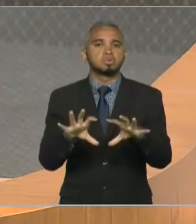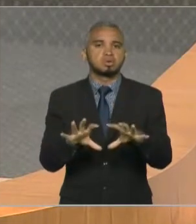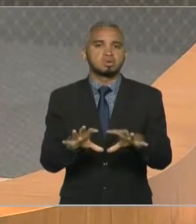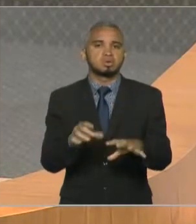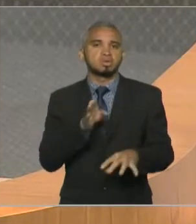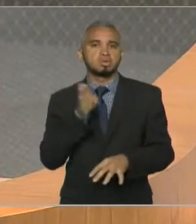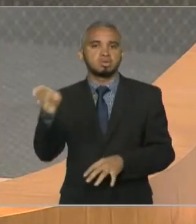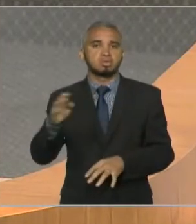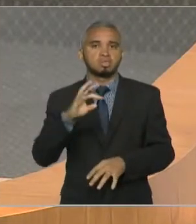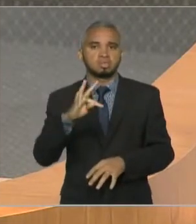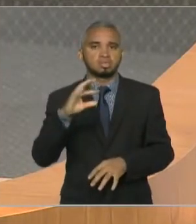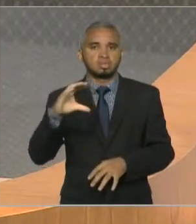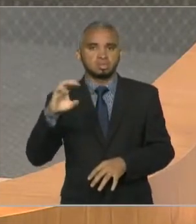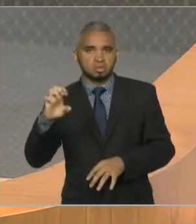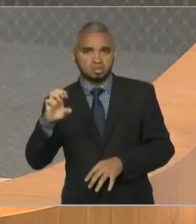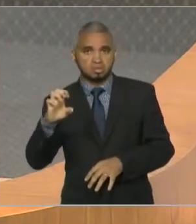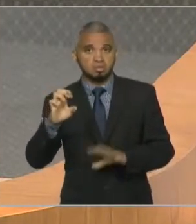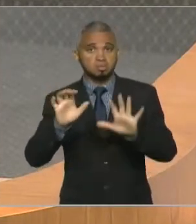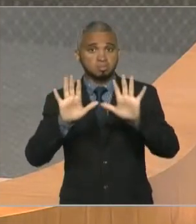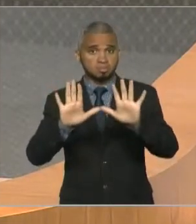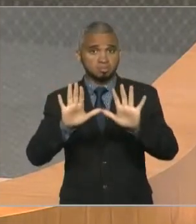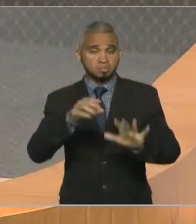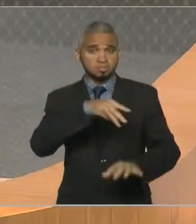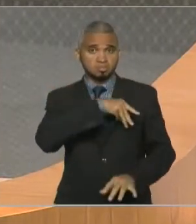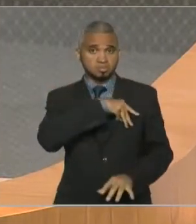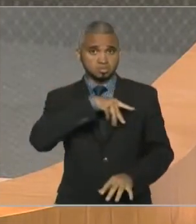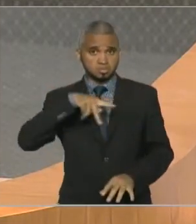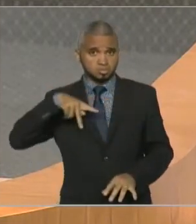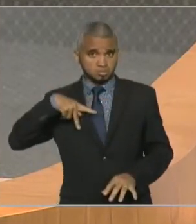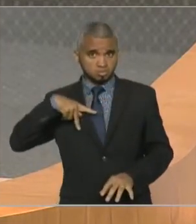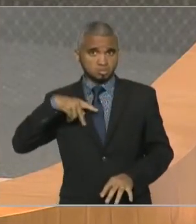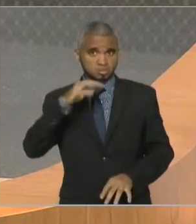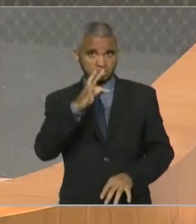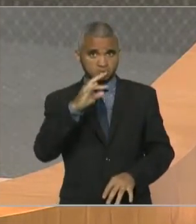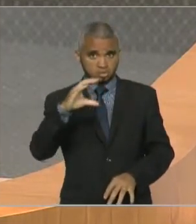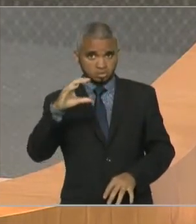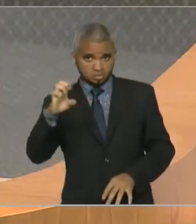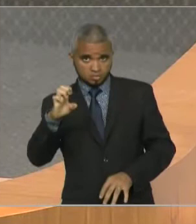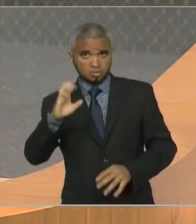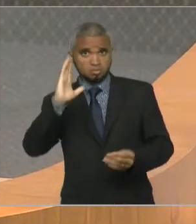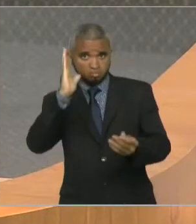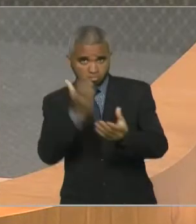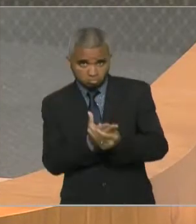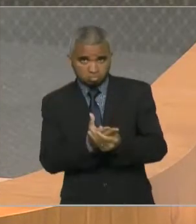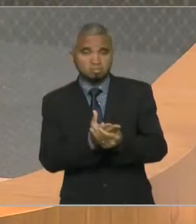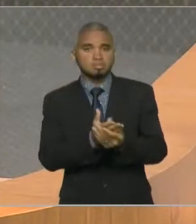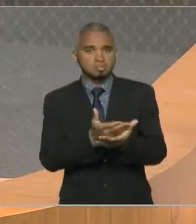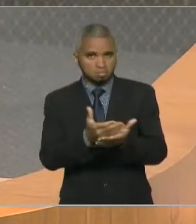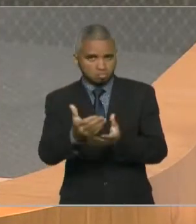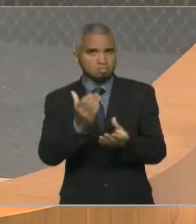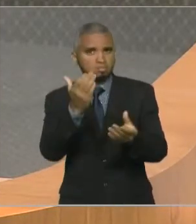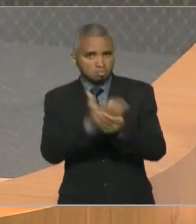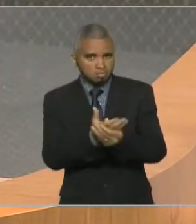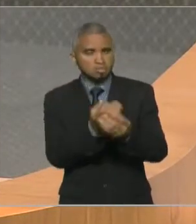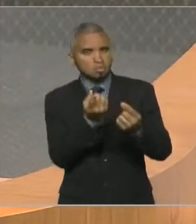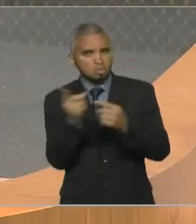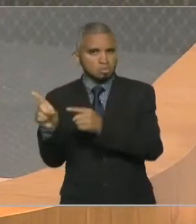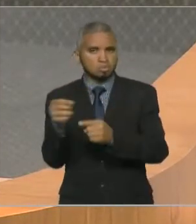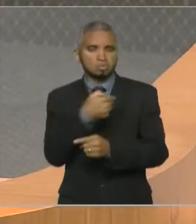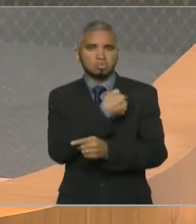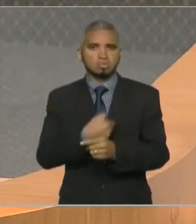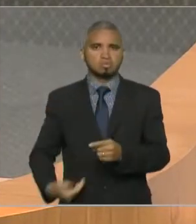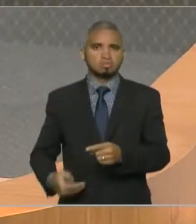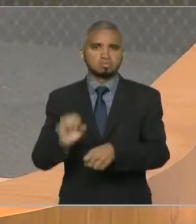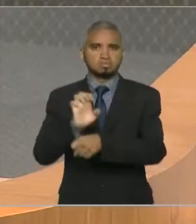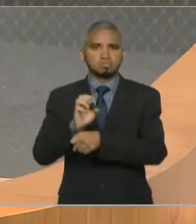o Ministério Público de Contas do Tribunal ingressou com uma representação contra o governo do Estado, porque,